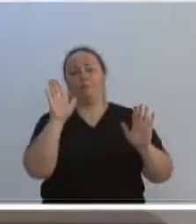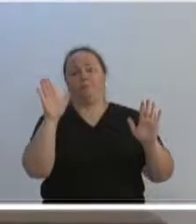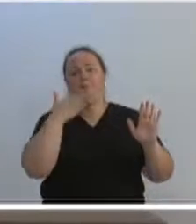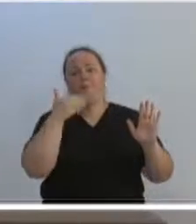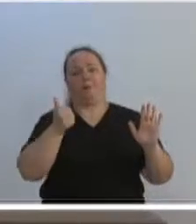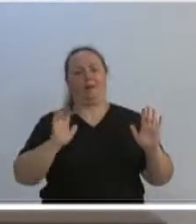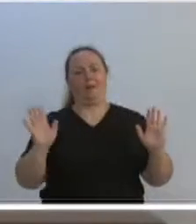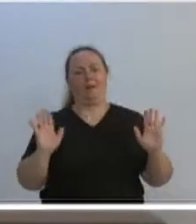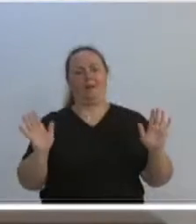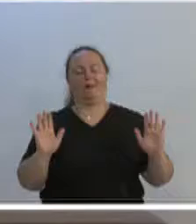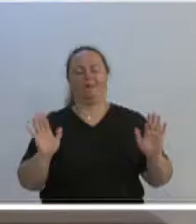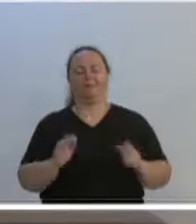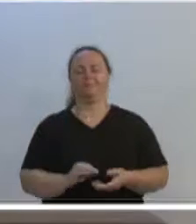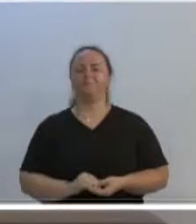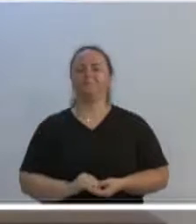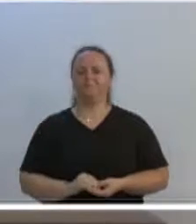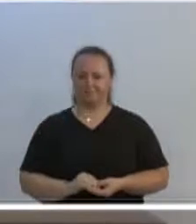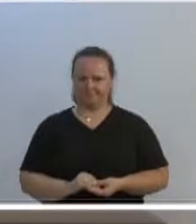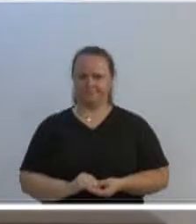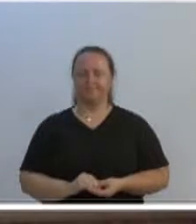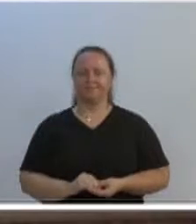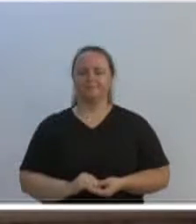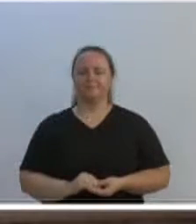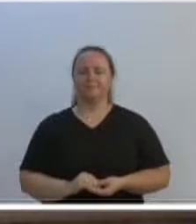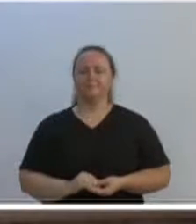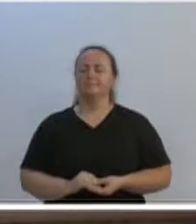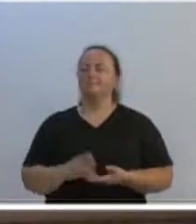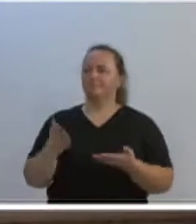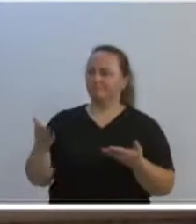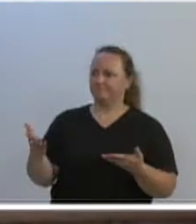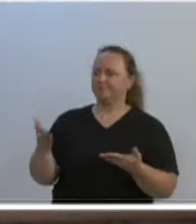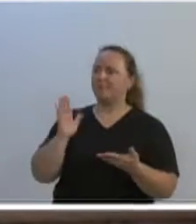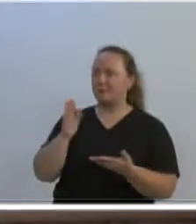Conforme eu pedi para Vossa Excelência a parte, eu também só quero